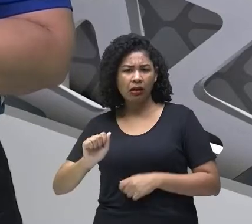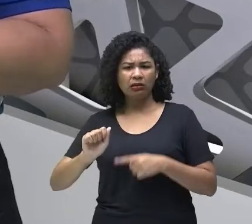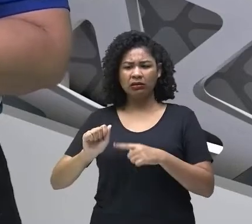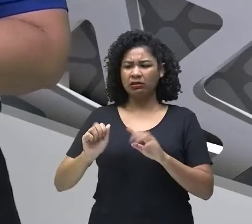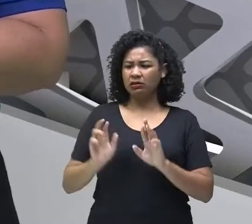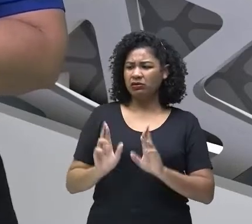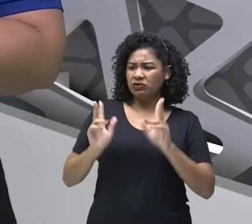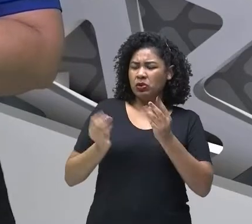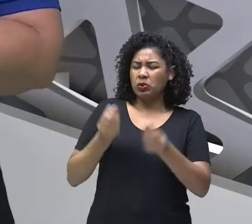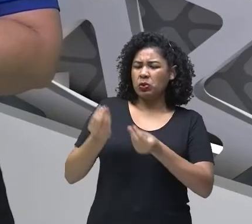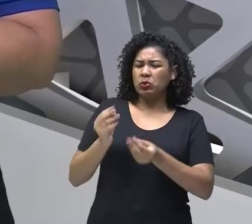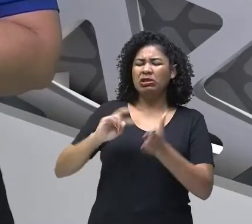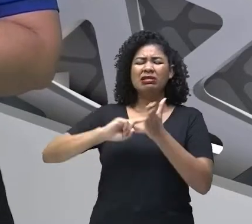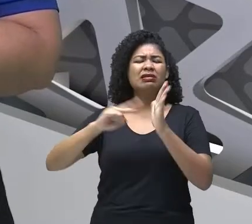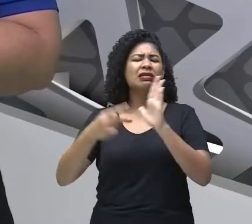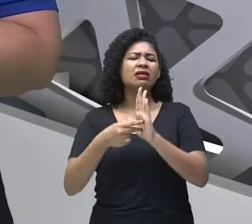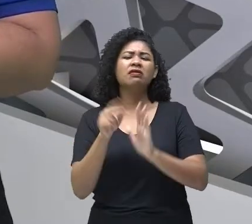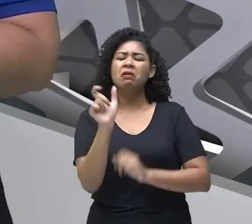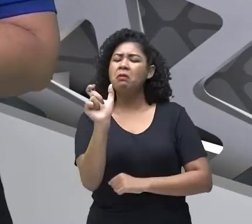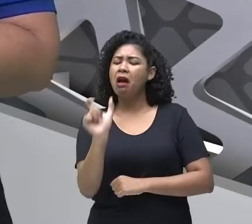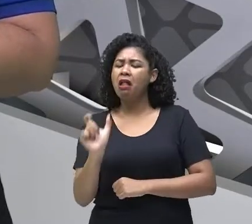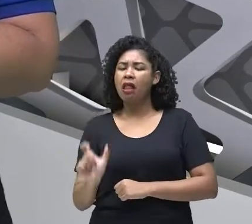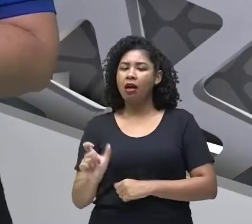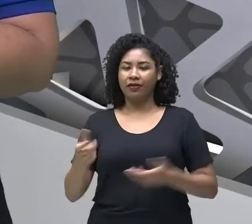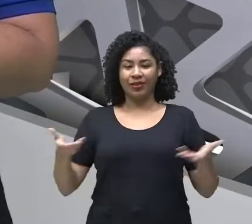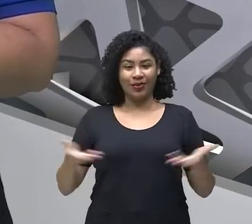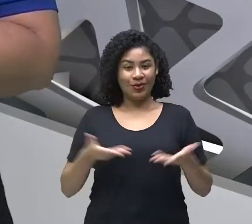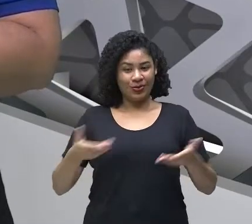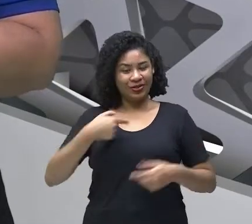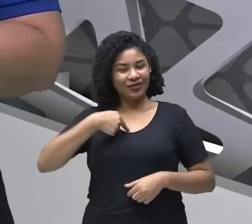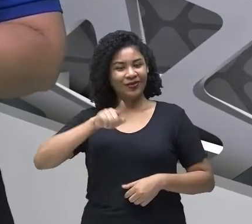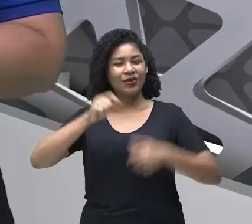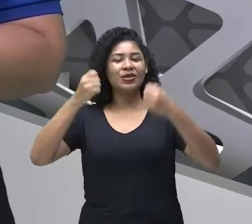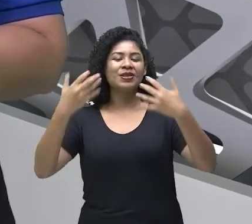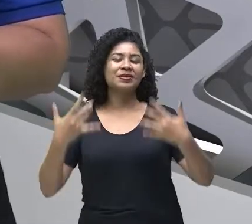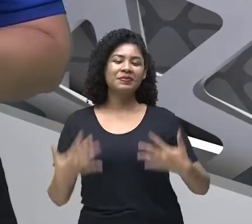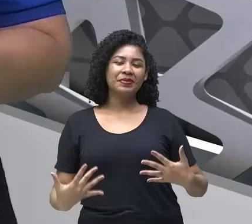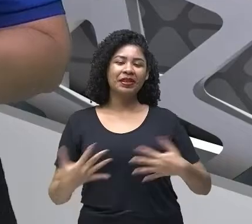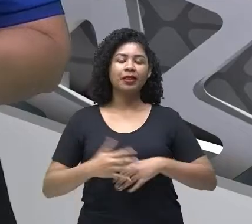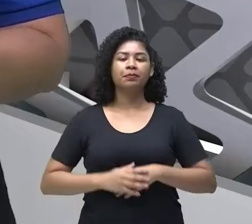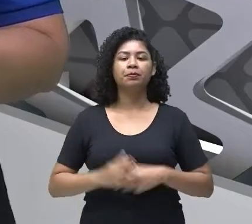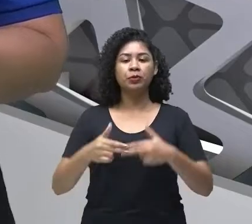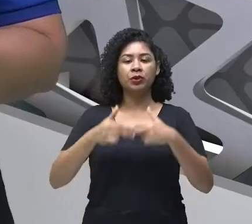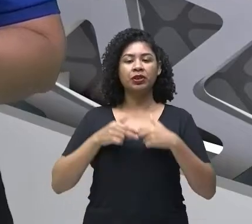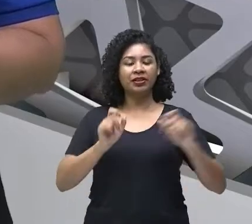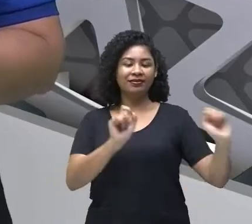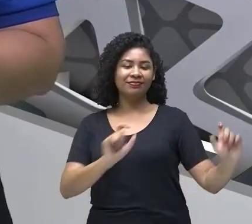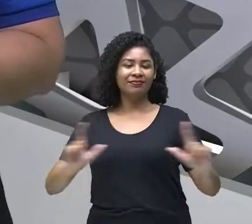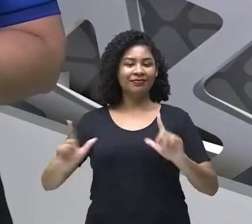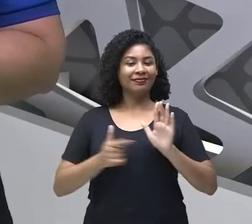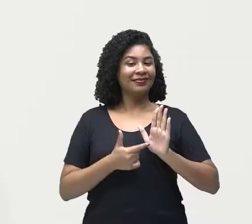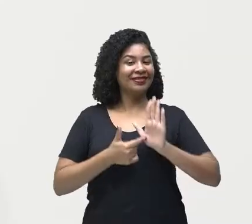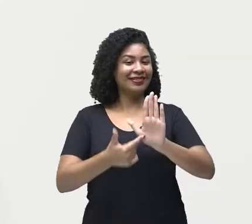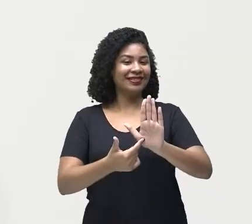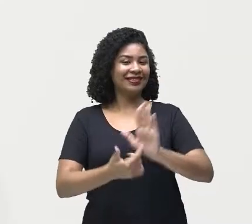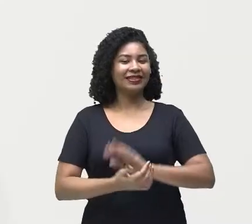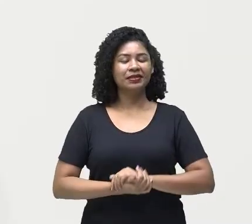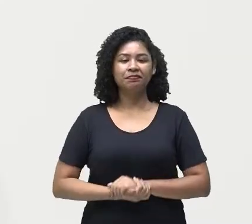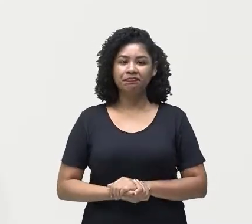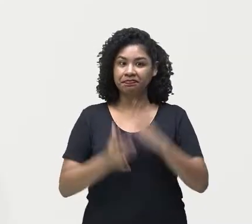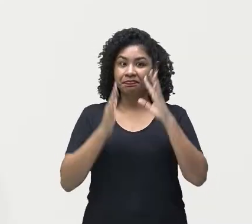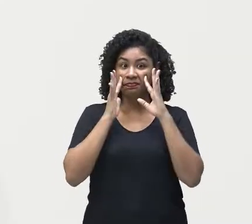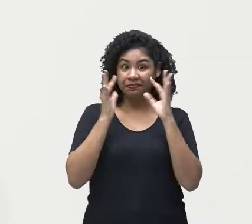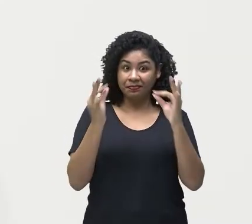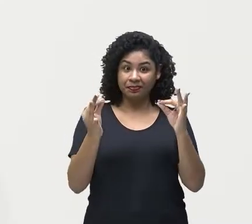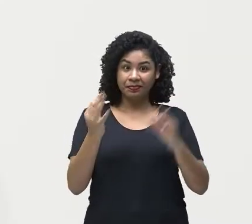tudo nós vamos procurar esclarecer na nossa aula de hoje. E para isso eu trago a nossa primeira cartela. Observem